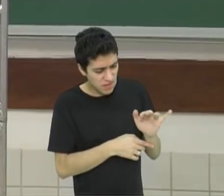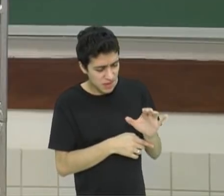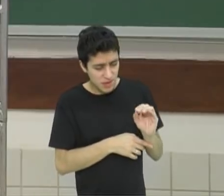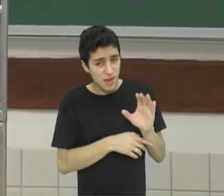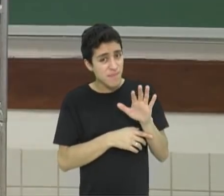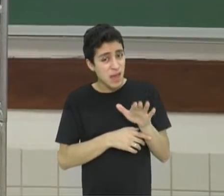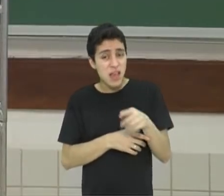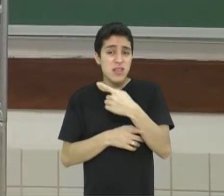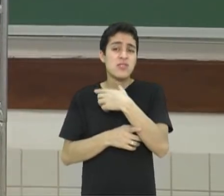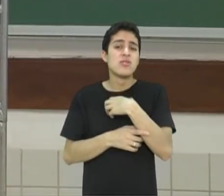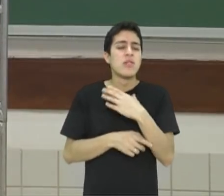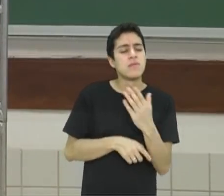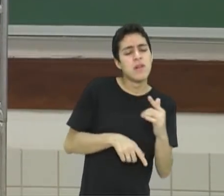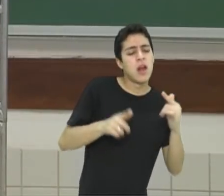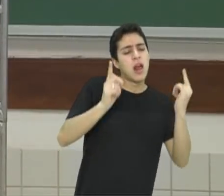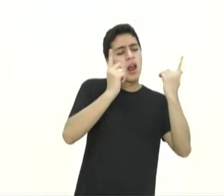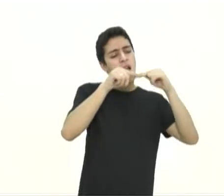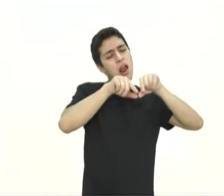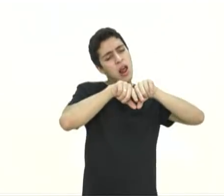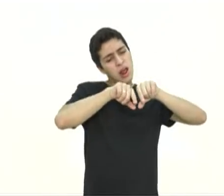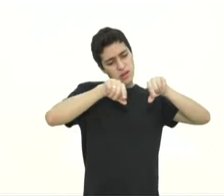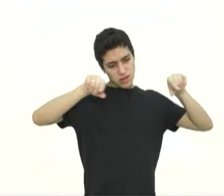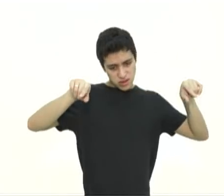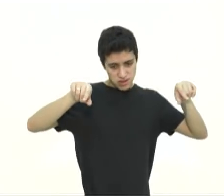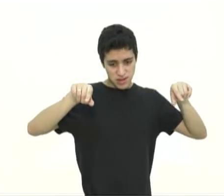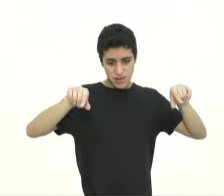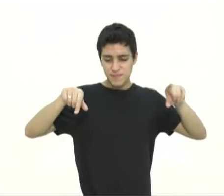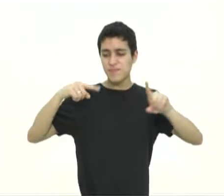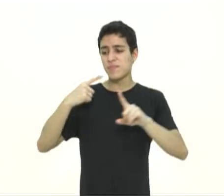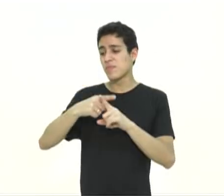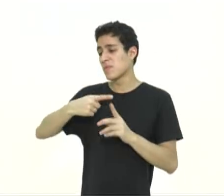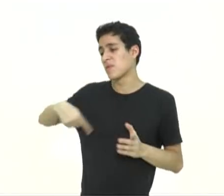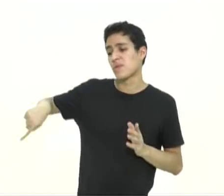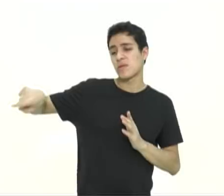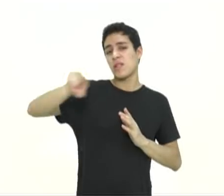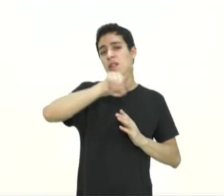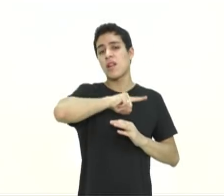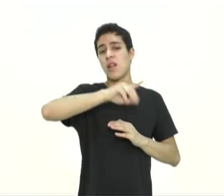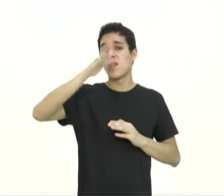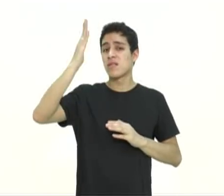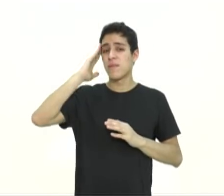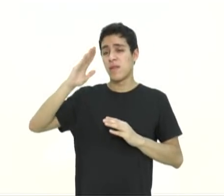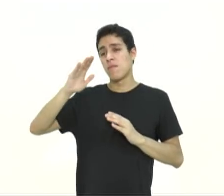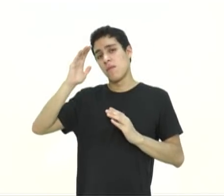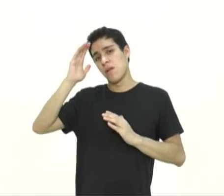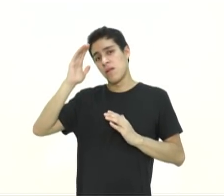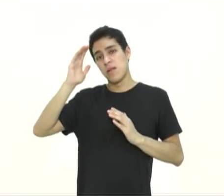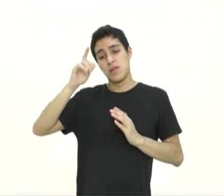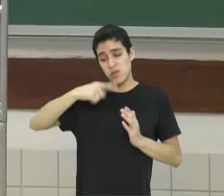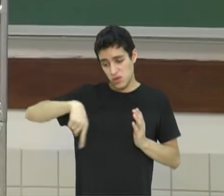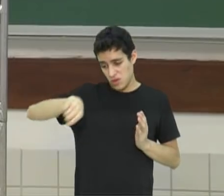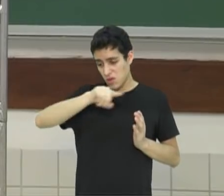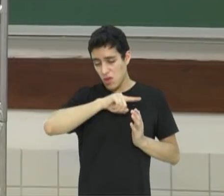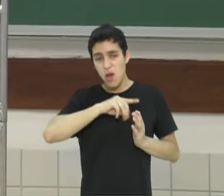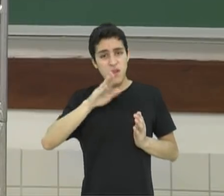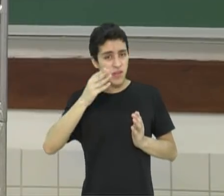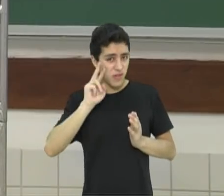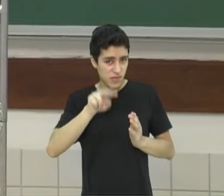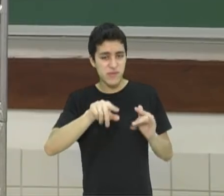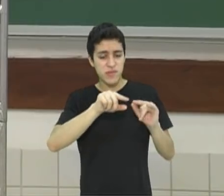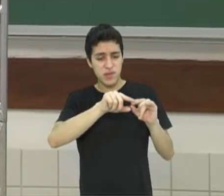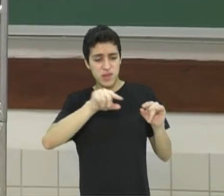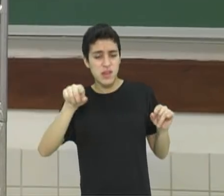entanto, logo à frente, ele diz, pois todos sabemos que derrame é uma palavra, desculpa, logo à frente ele